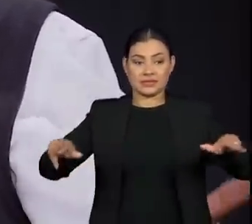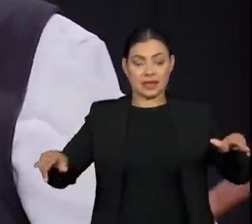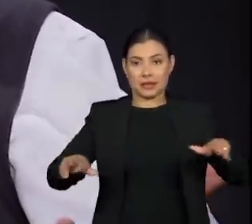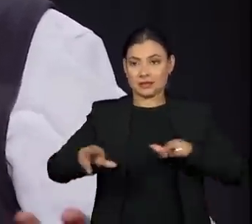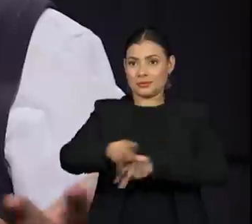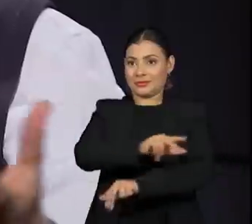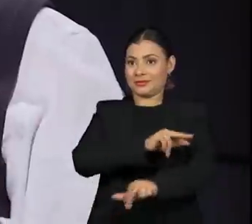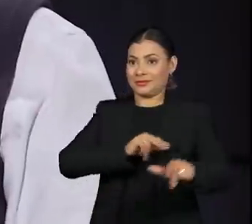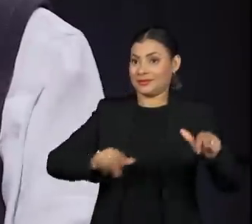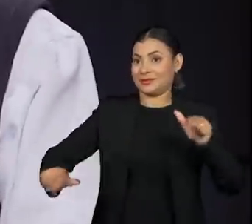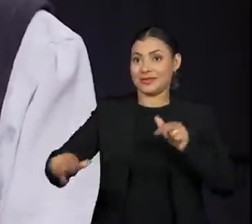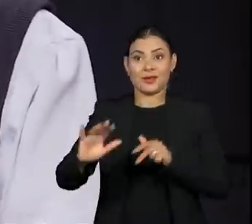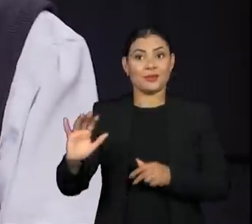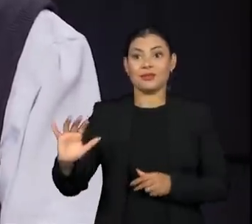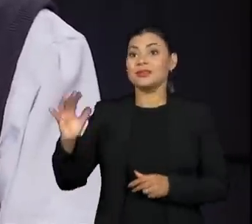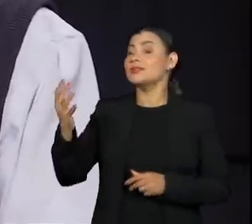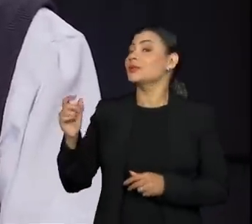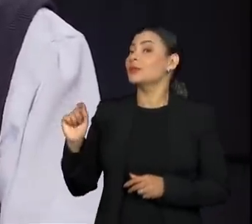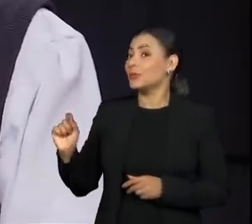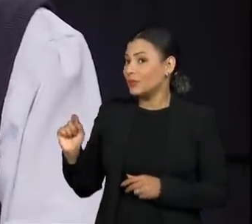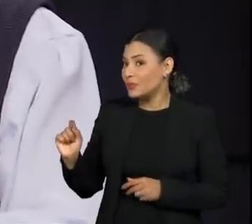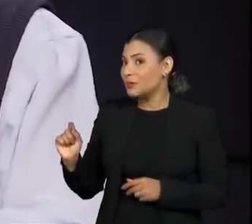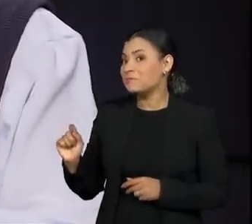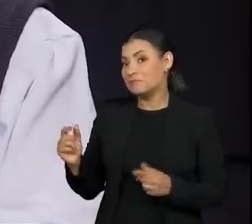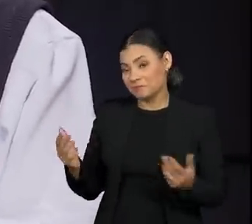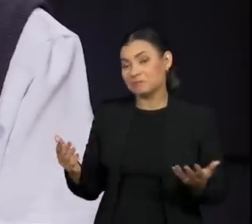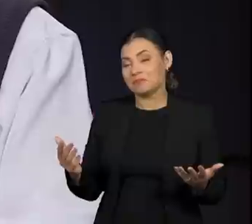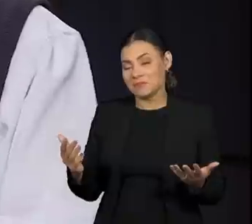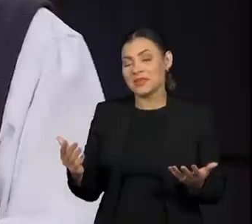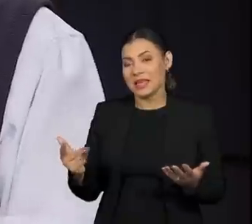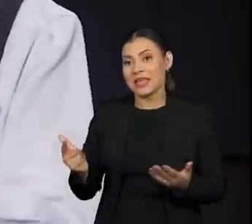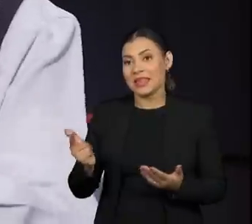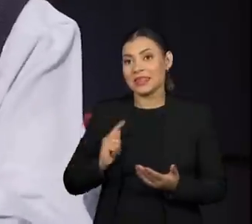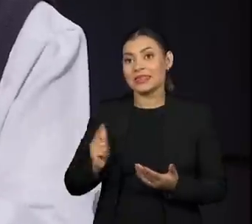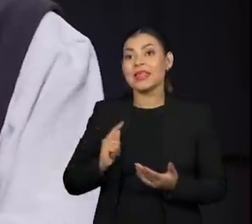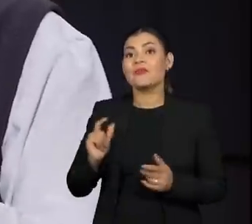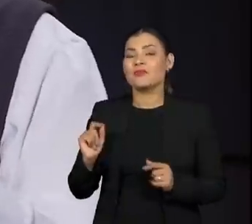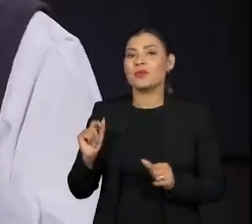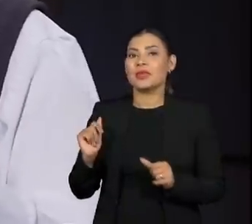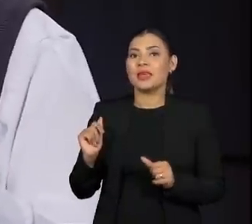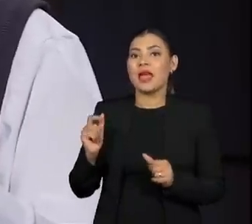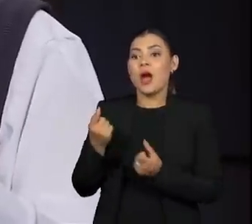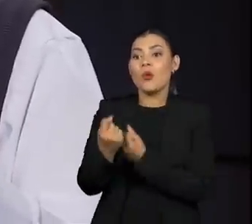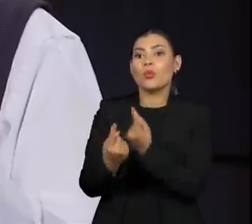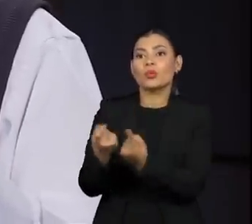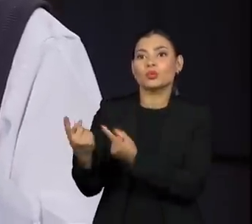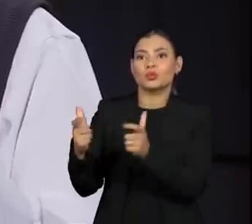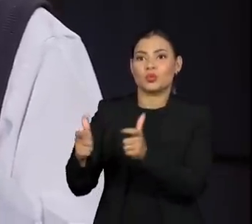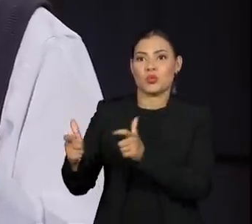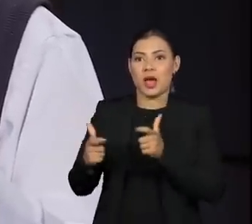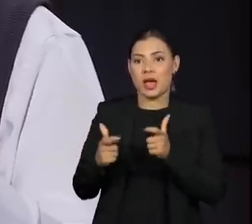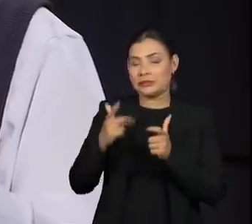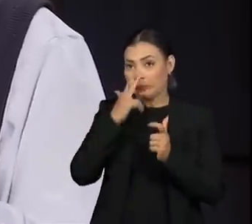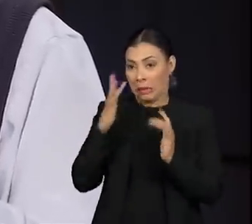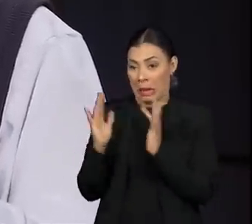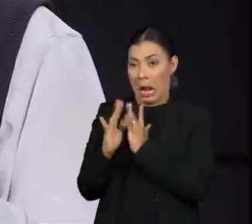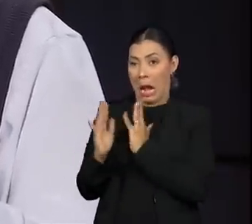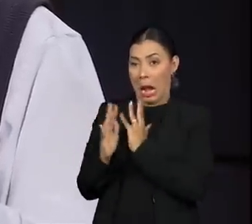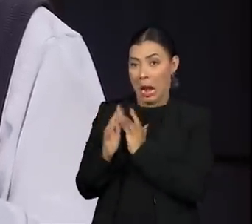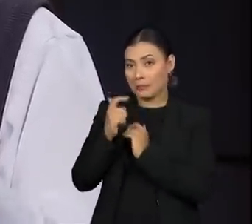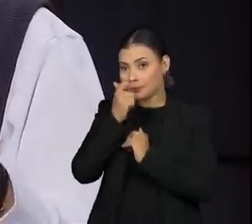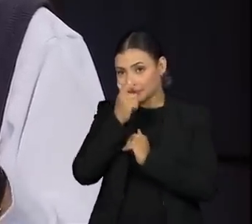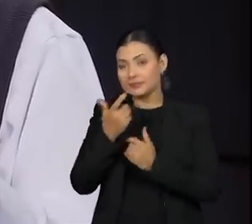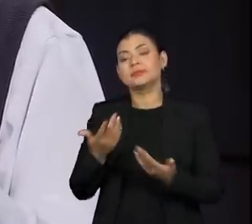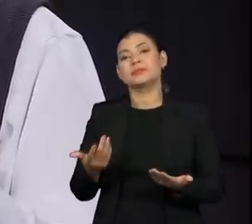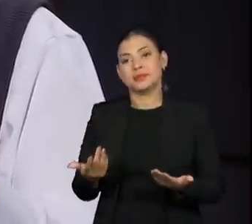espalhamento acabou de alguma forma coagulando em alguns lugares né em parte por culpa nossa